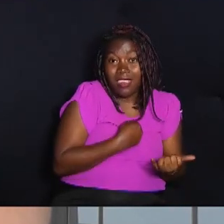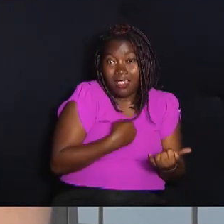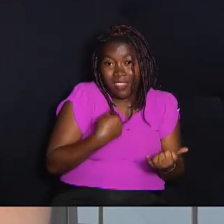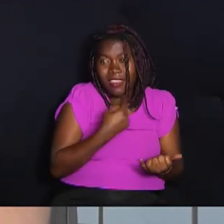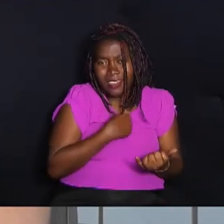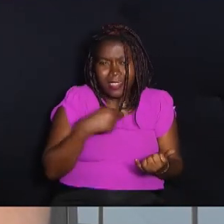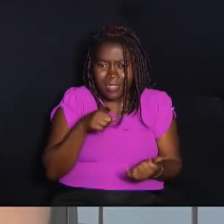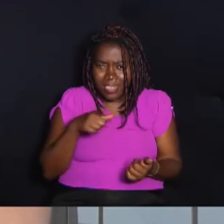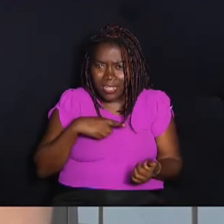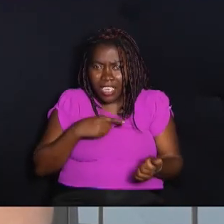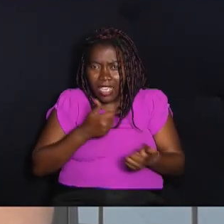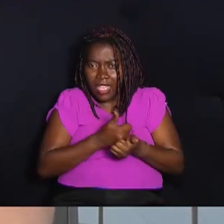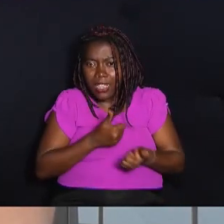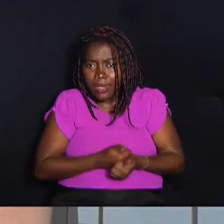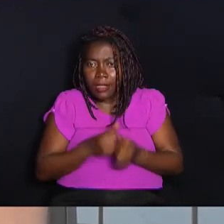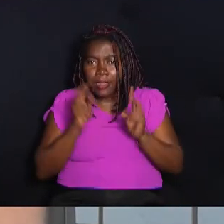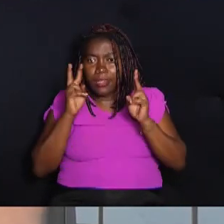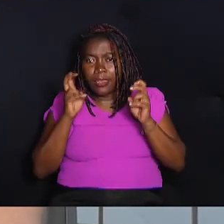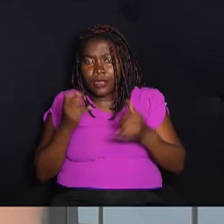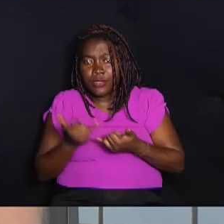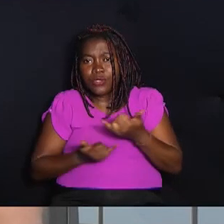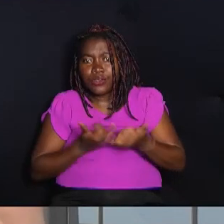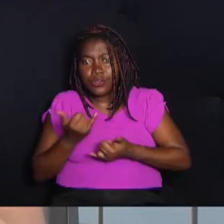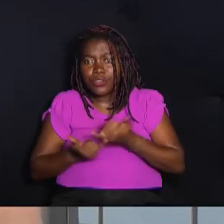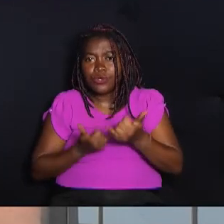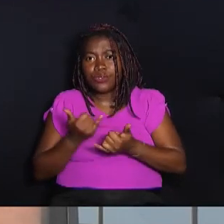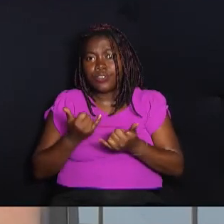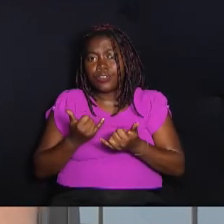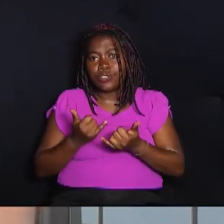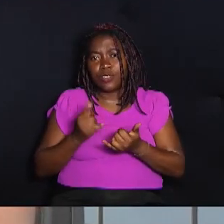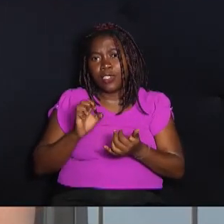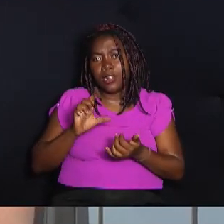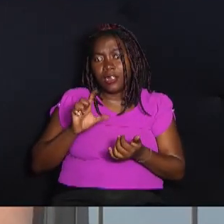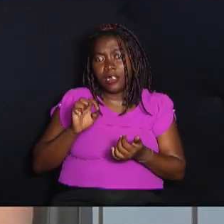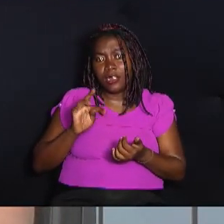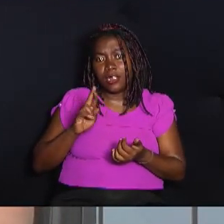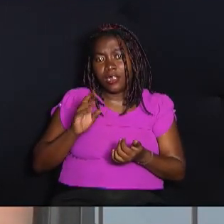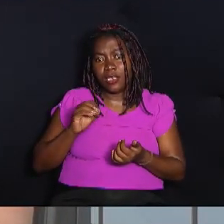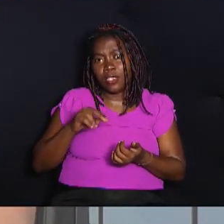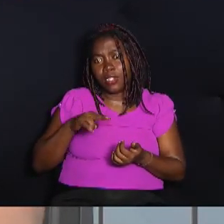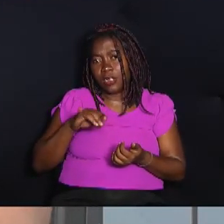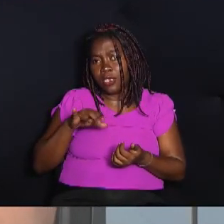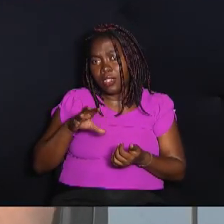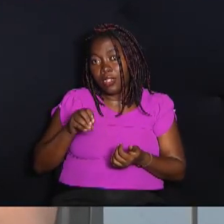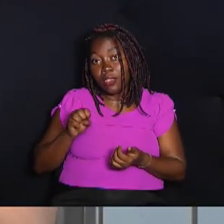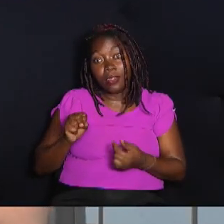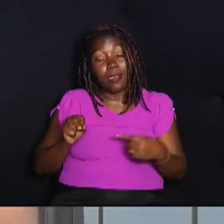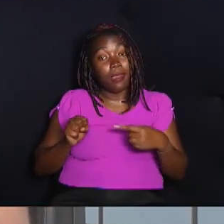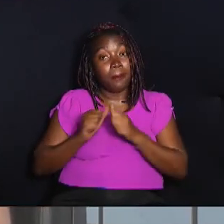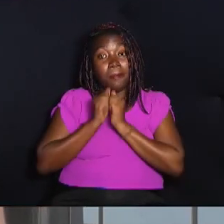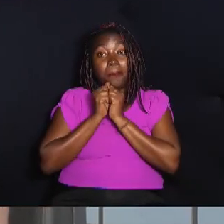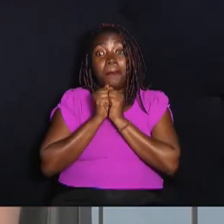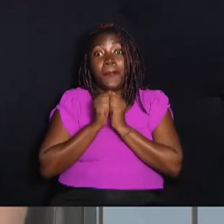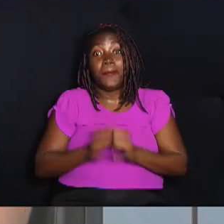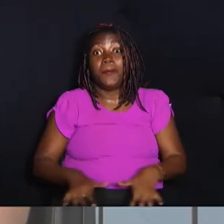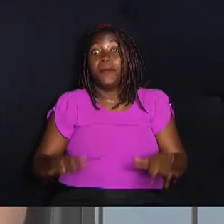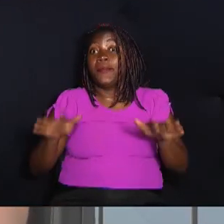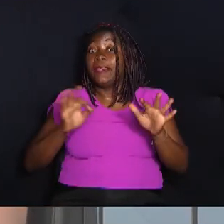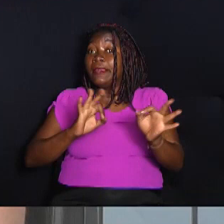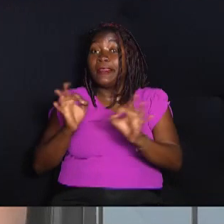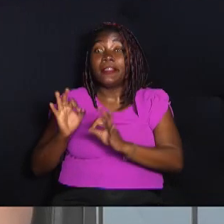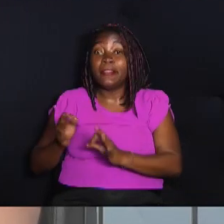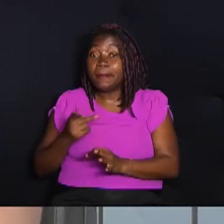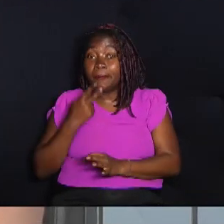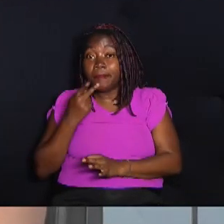têm acompanhado a questão dos joguinhos eletrônicos, enfim, isso está sendo uma epidemia que ninguém fala, mas é